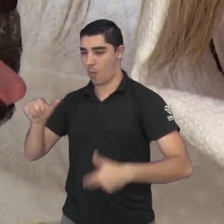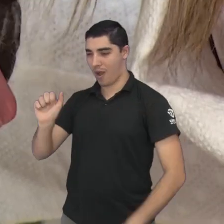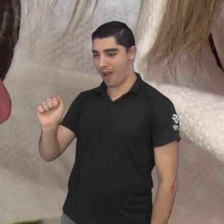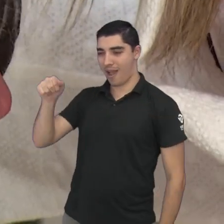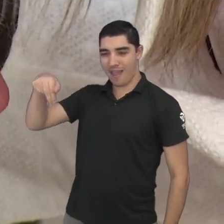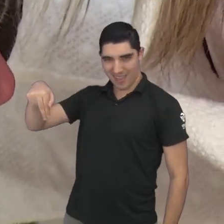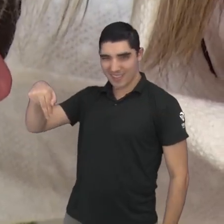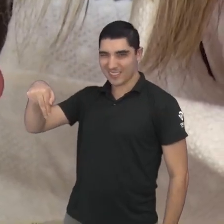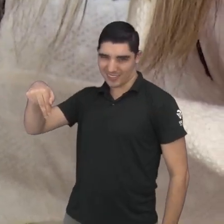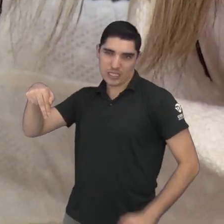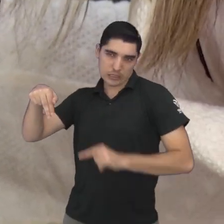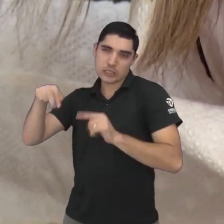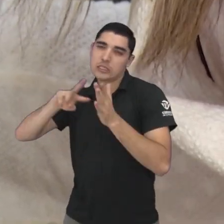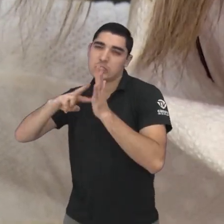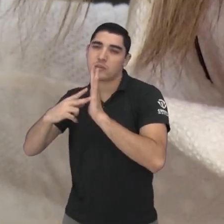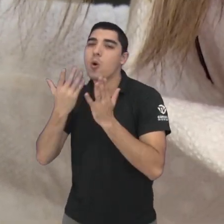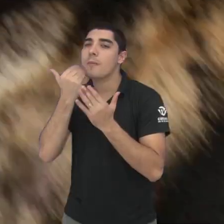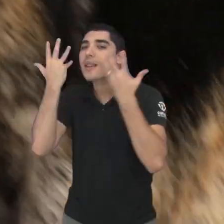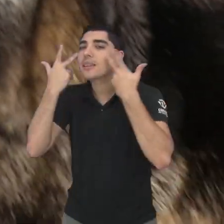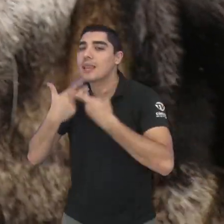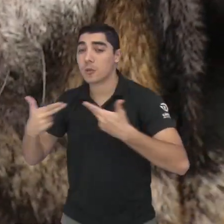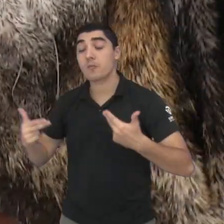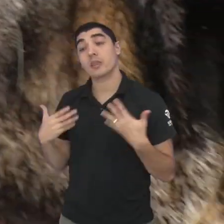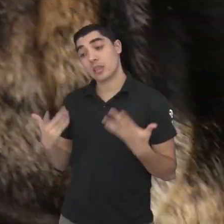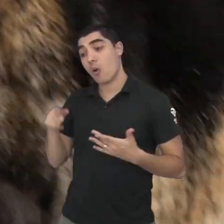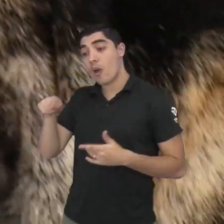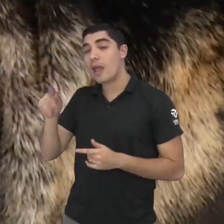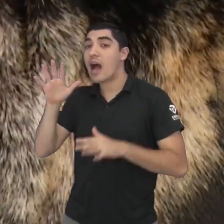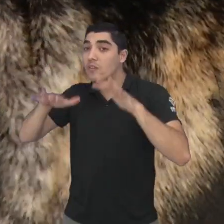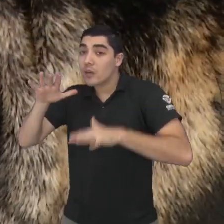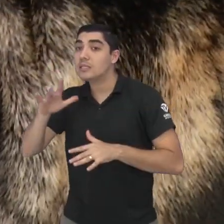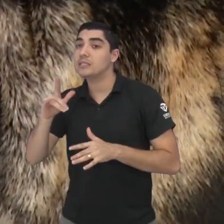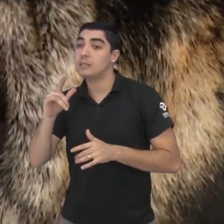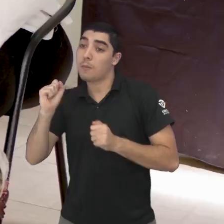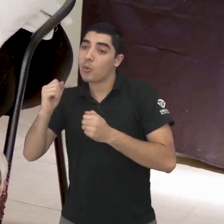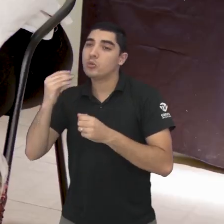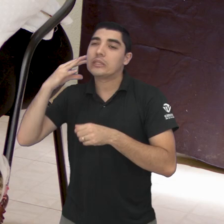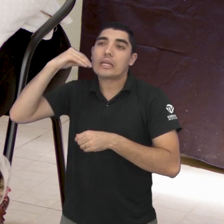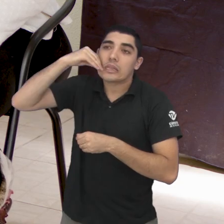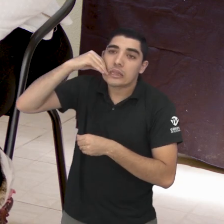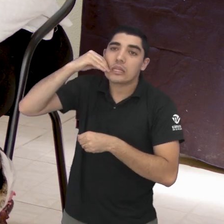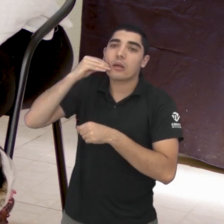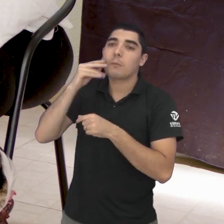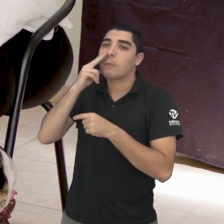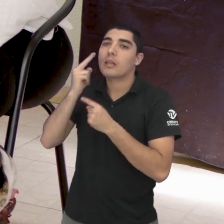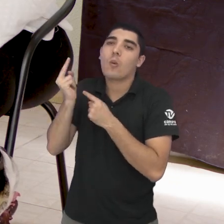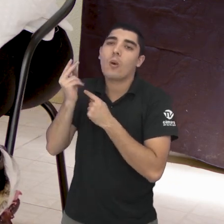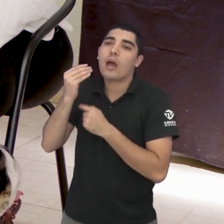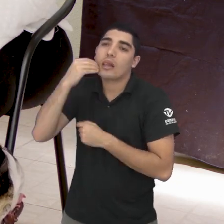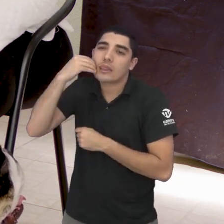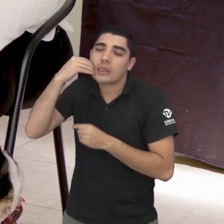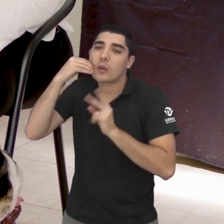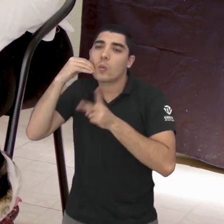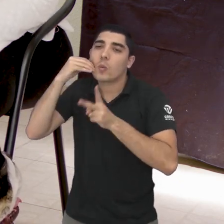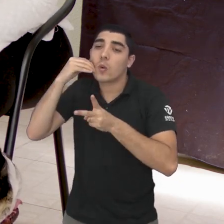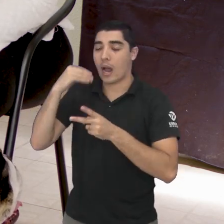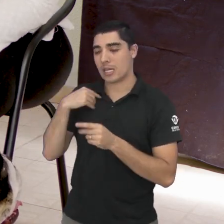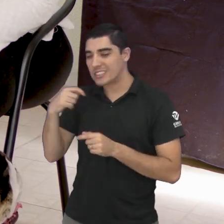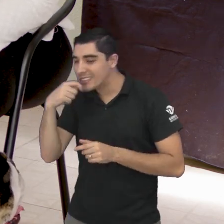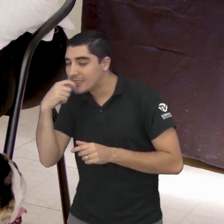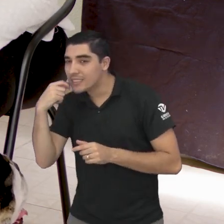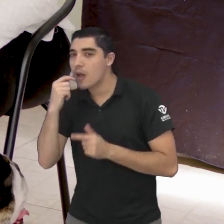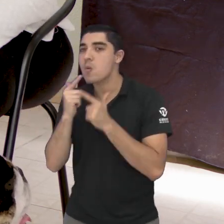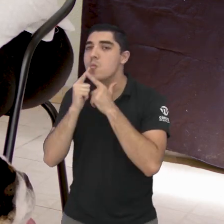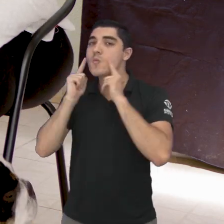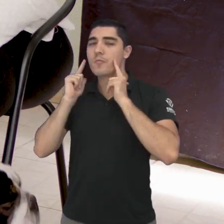junta mais sujeira também, acumulado com esse probleminha na gengiva. Então a gente consegue manter o dente branquinho, sem nenhuma